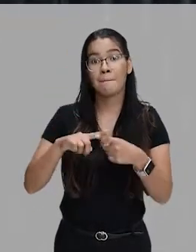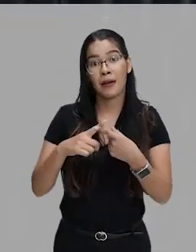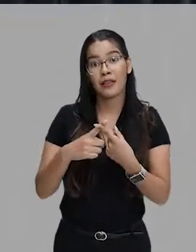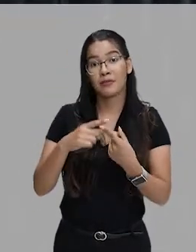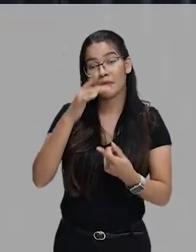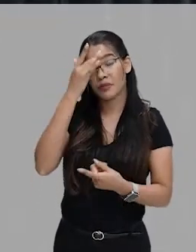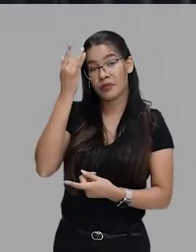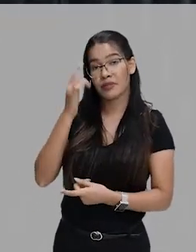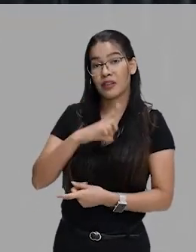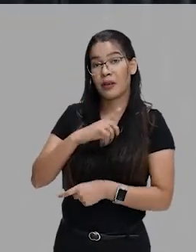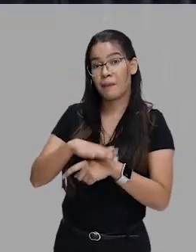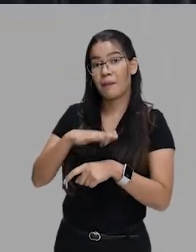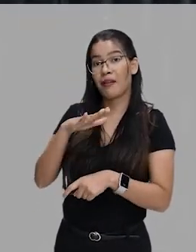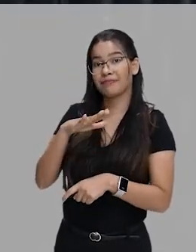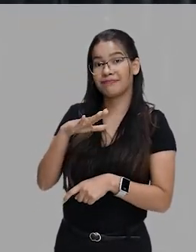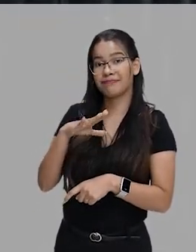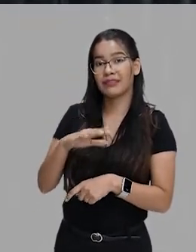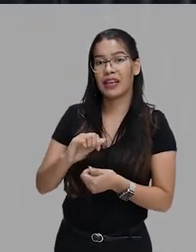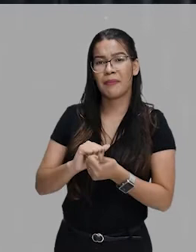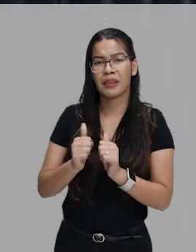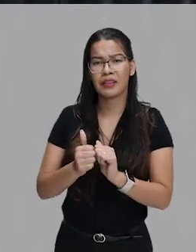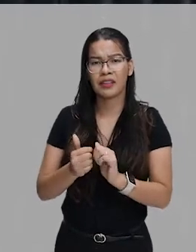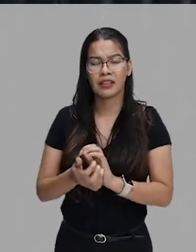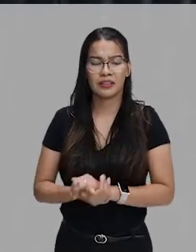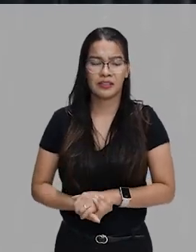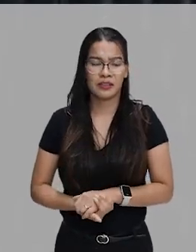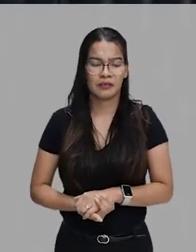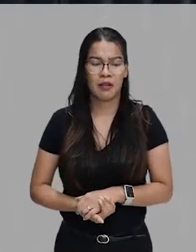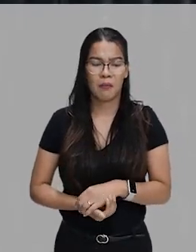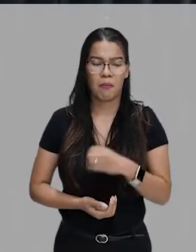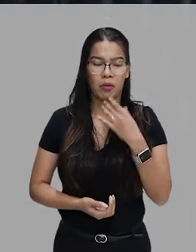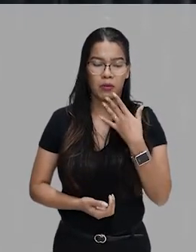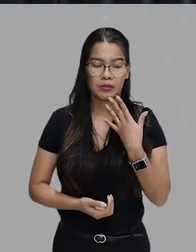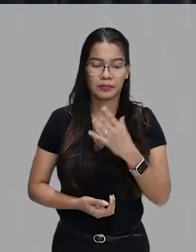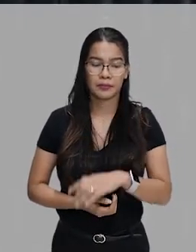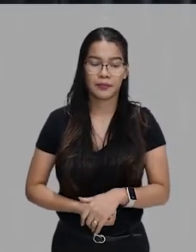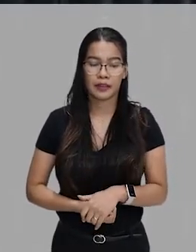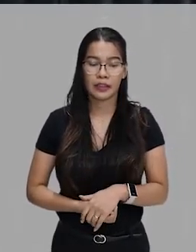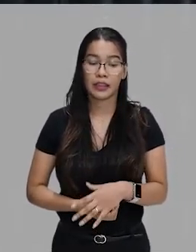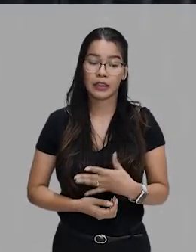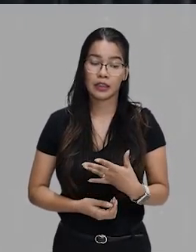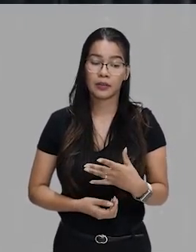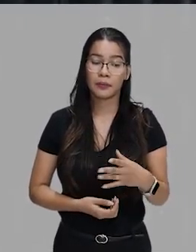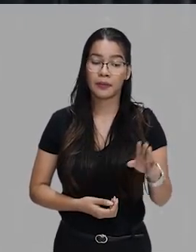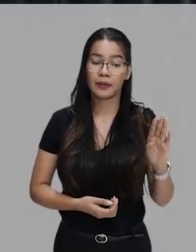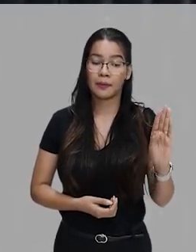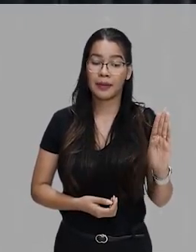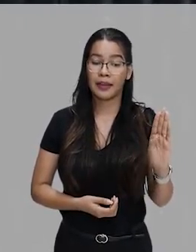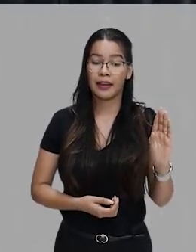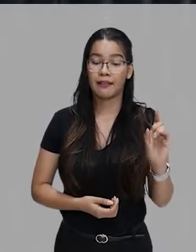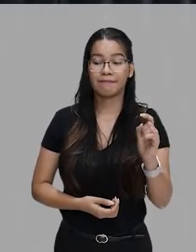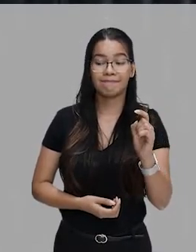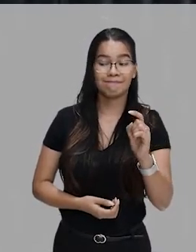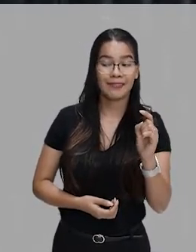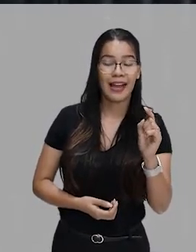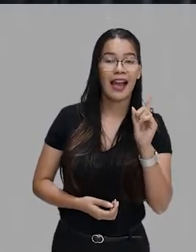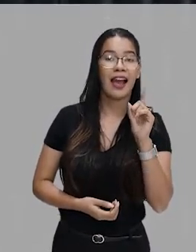Então, ela é inteligente, mas estuda muito. Será que essa relação aqui está correta?